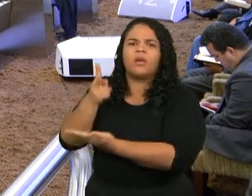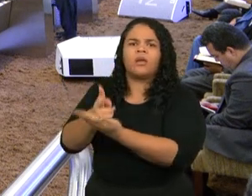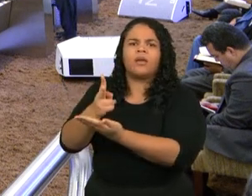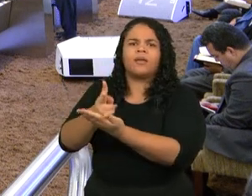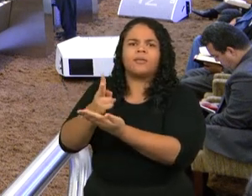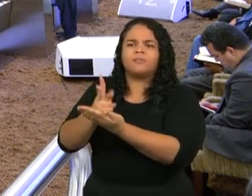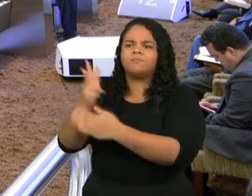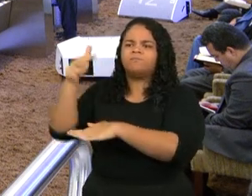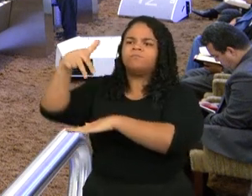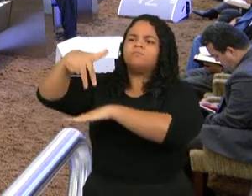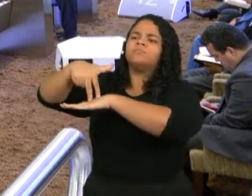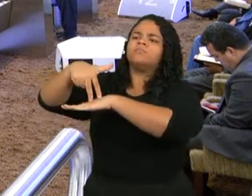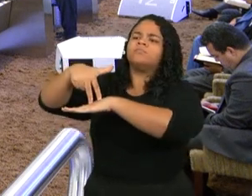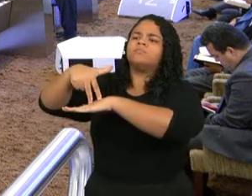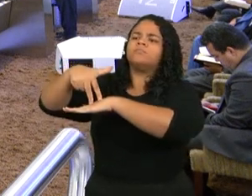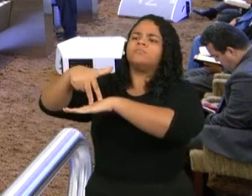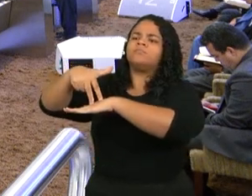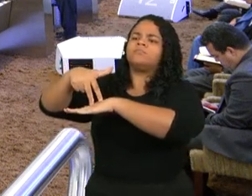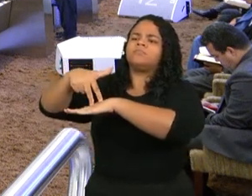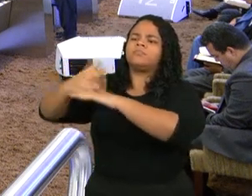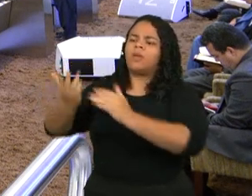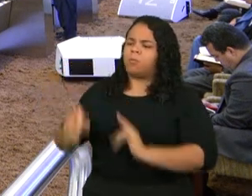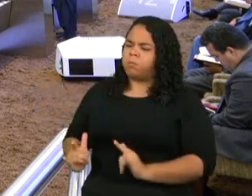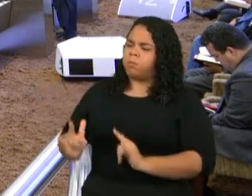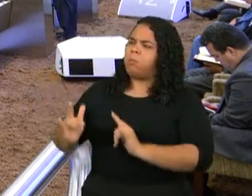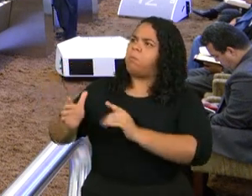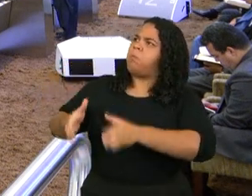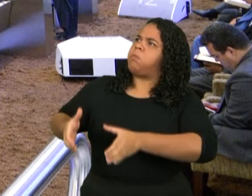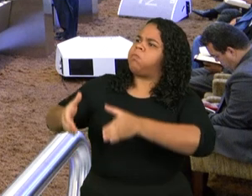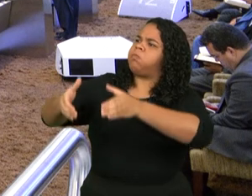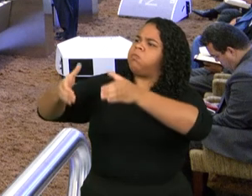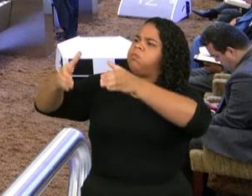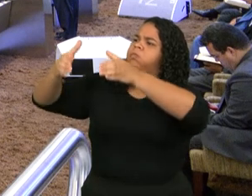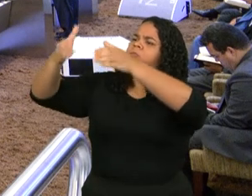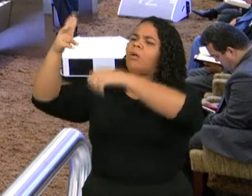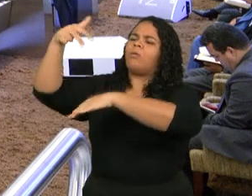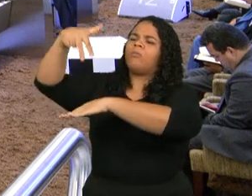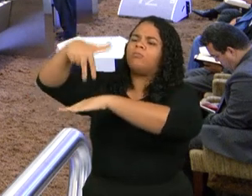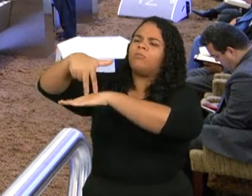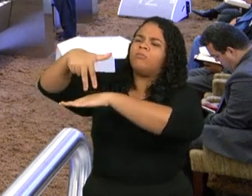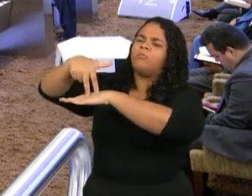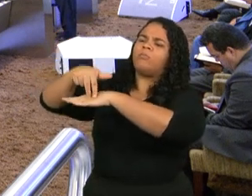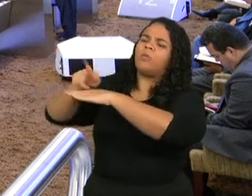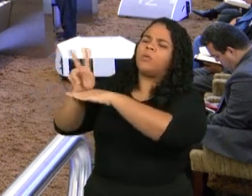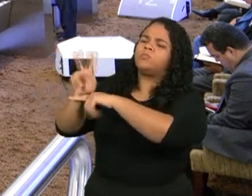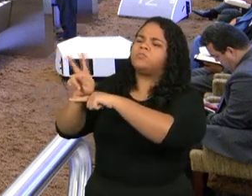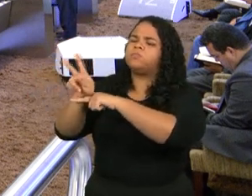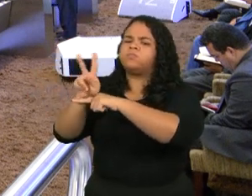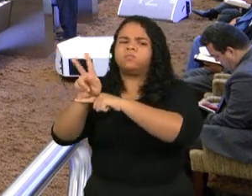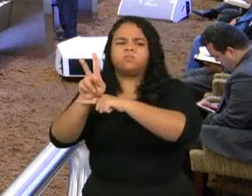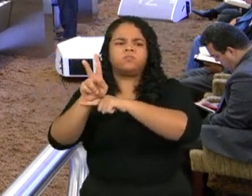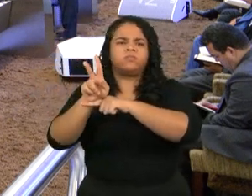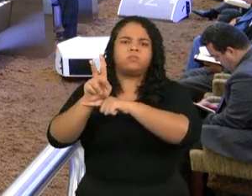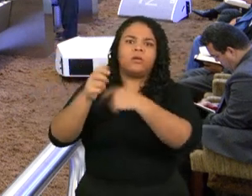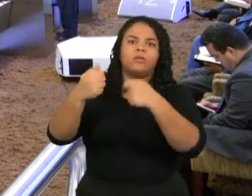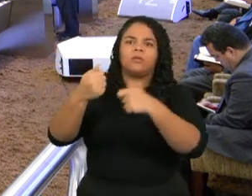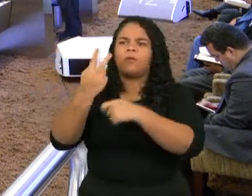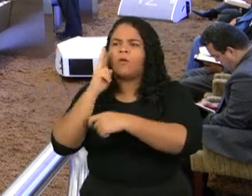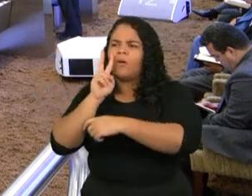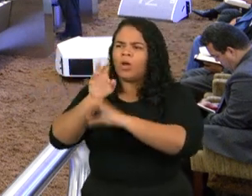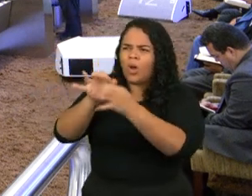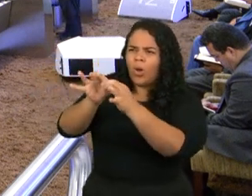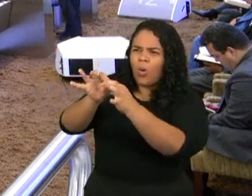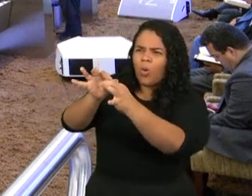Atalaia em uma torre velando para que o inimigo não surpreendesse a cidade